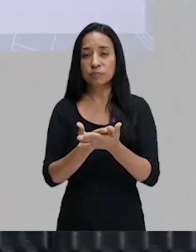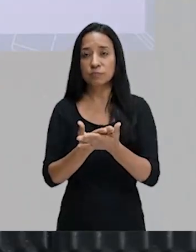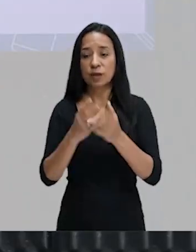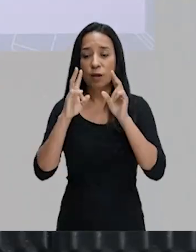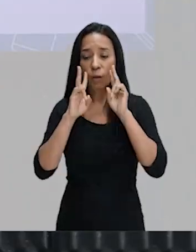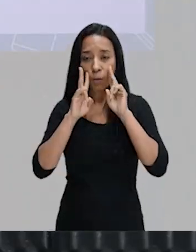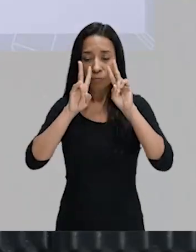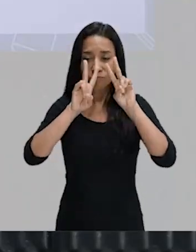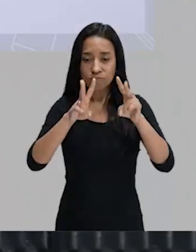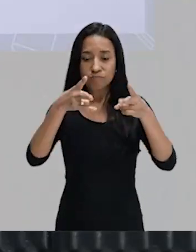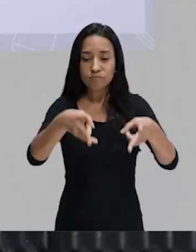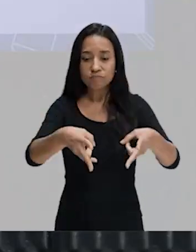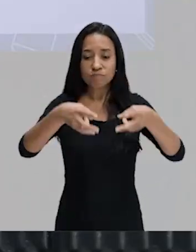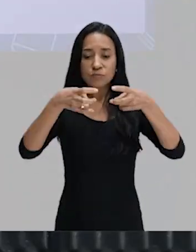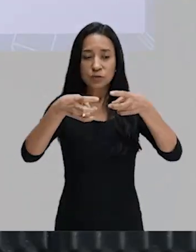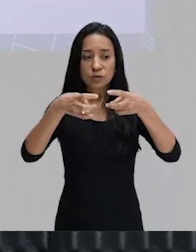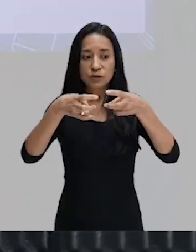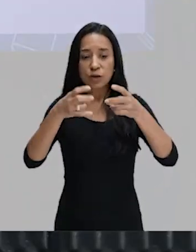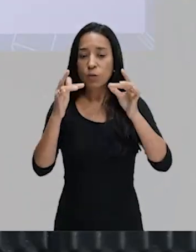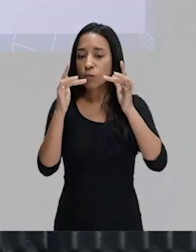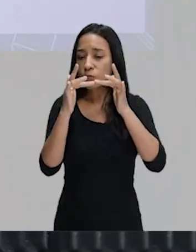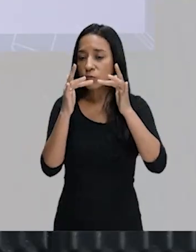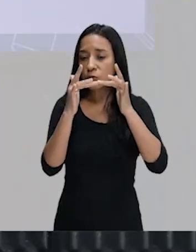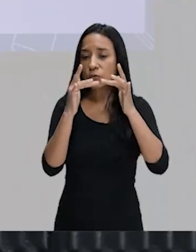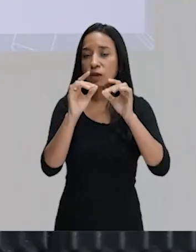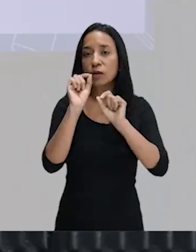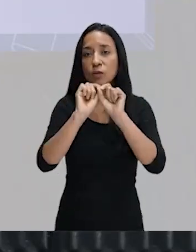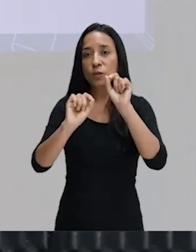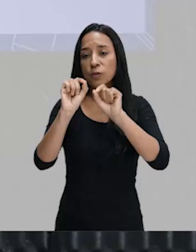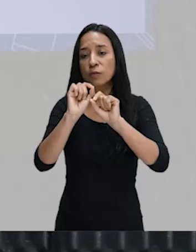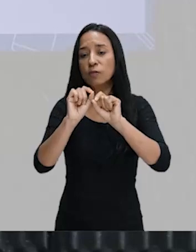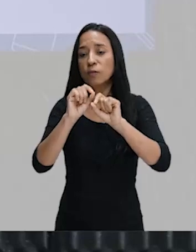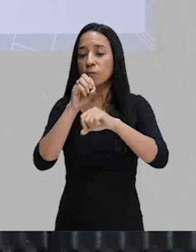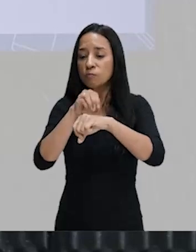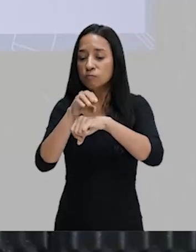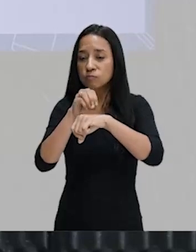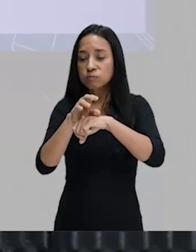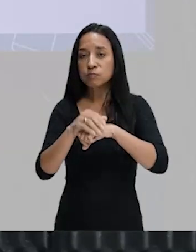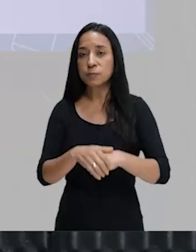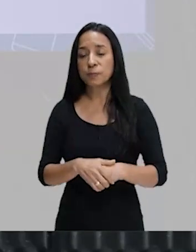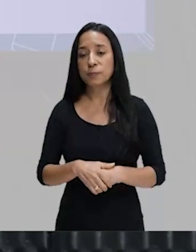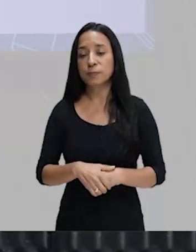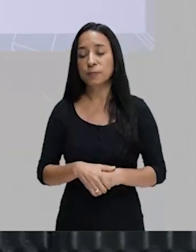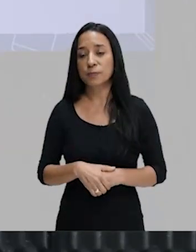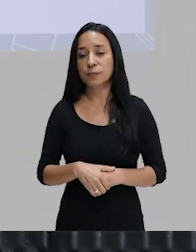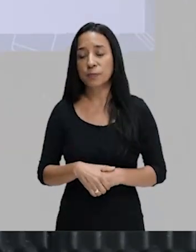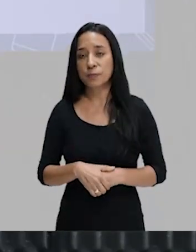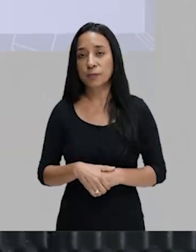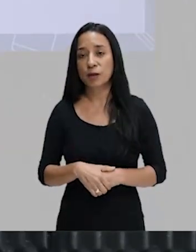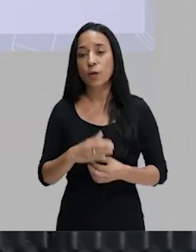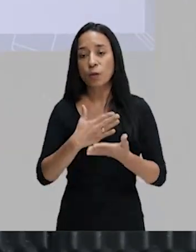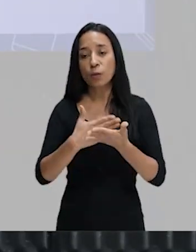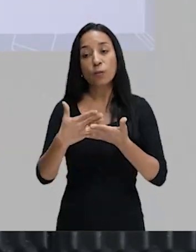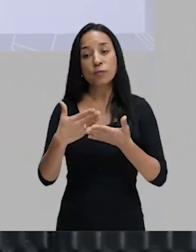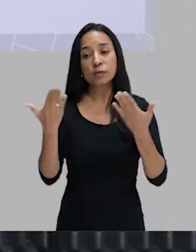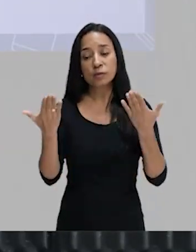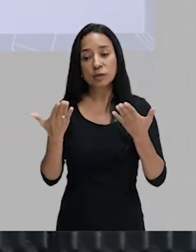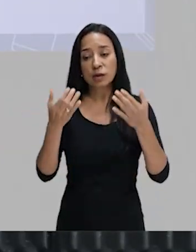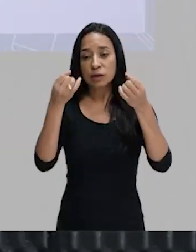a tua atenção e fica ligado para as dicas que eu vou te passar a partir de agora, beleza? Vamos começar então falando